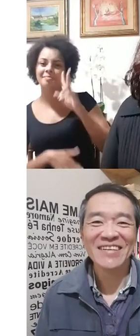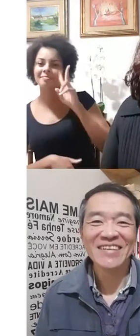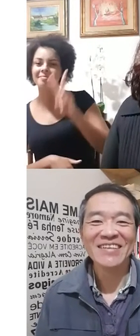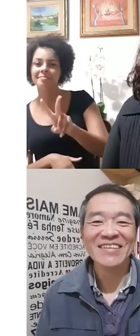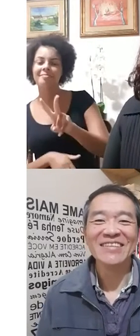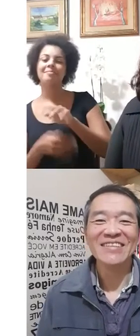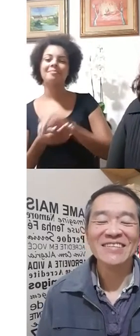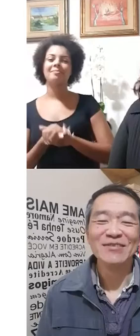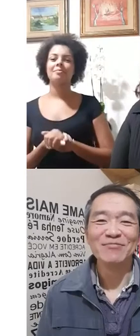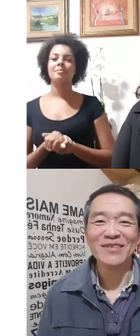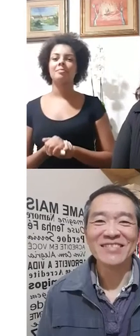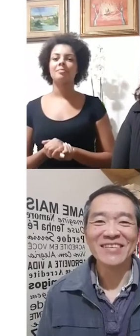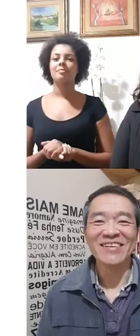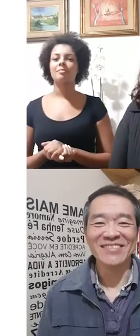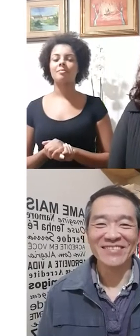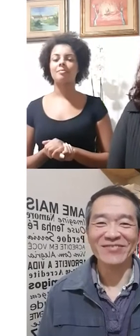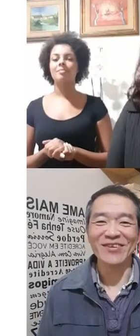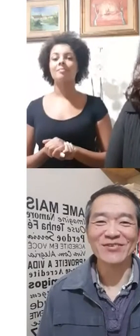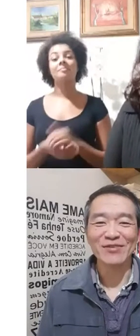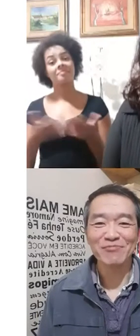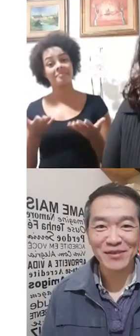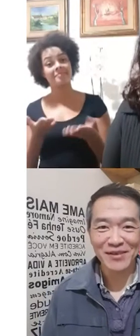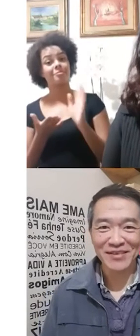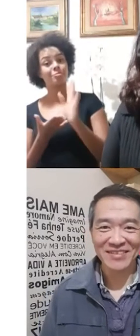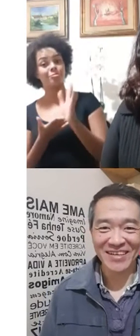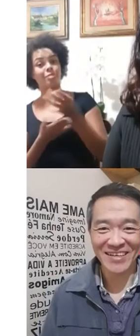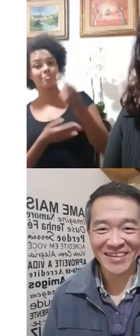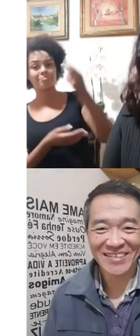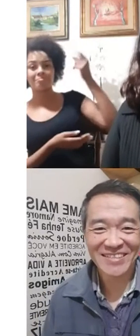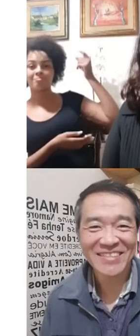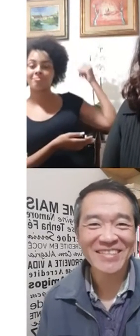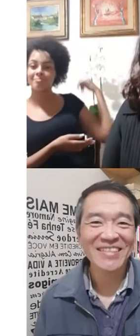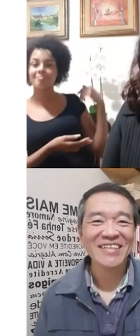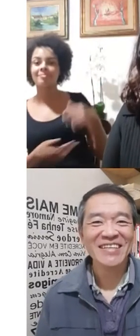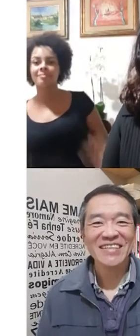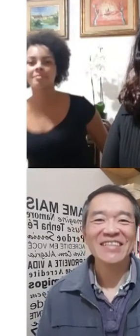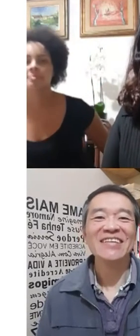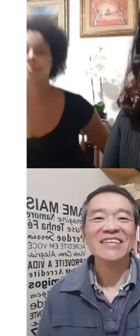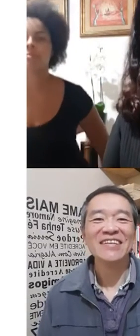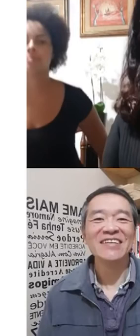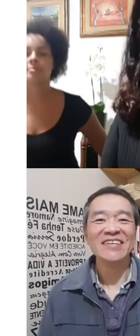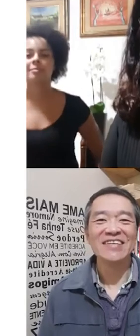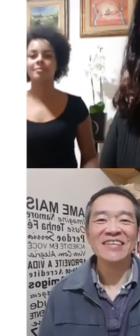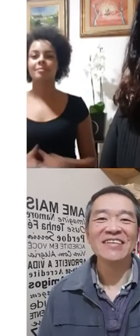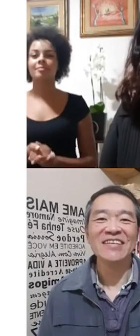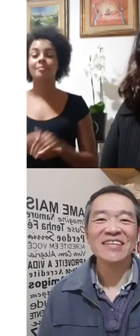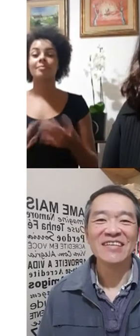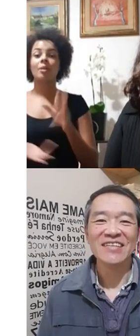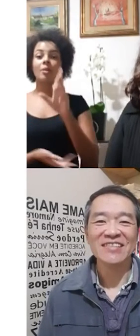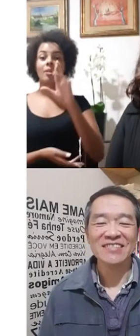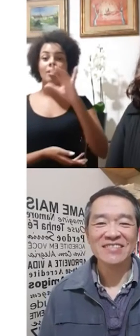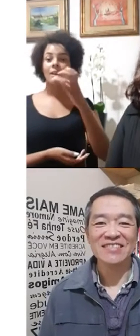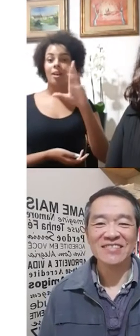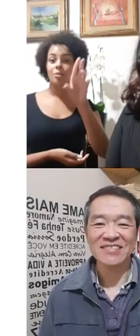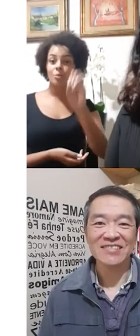vê-lo. Pois é, já faz um tempinho aí. É isso mesmo. O Ricardo,